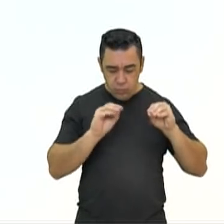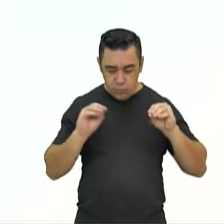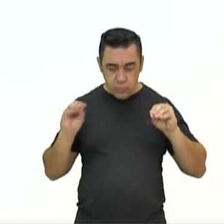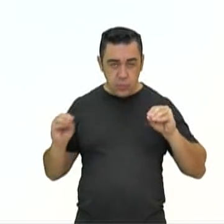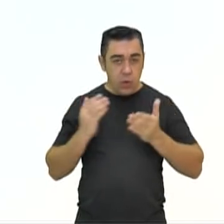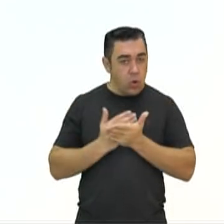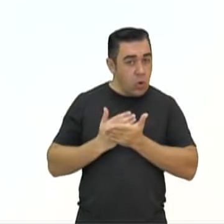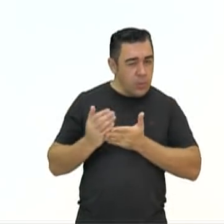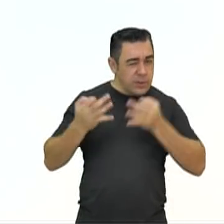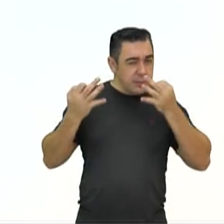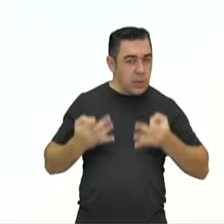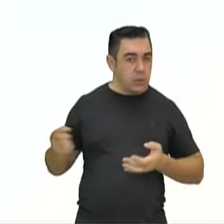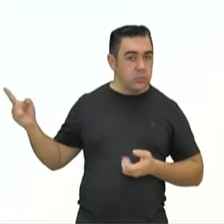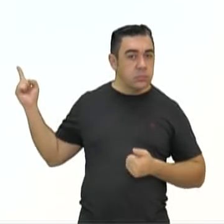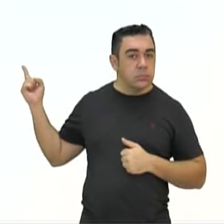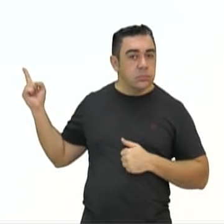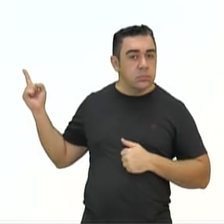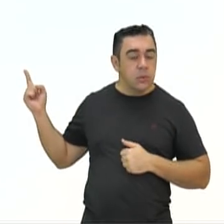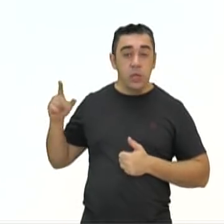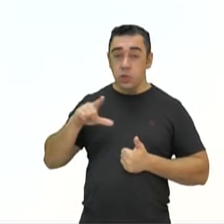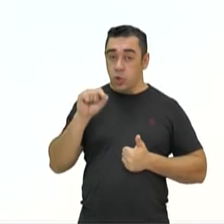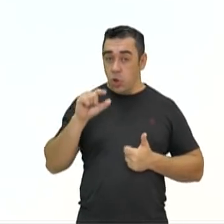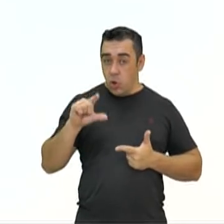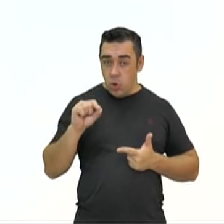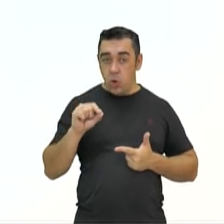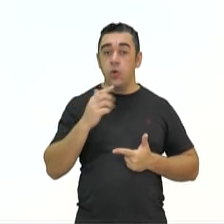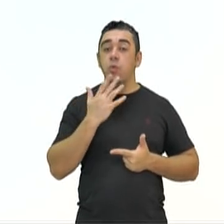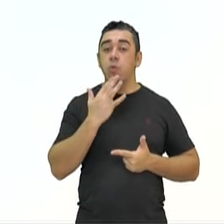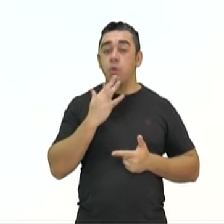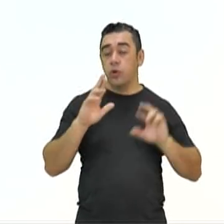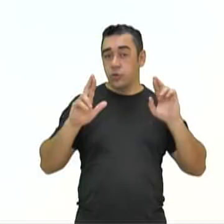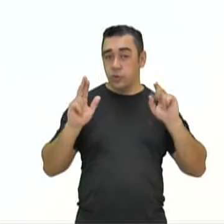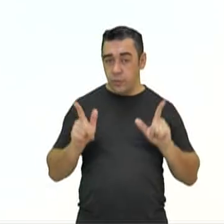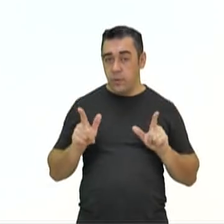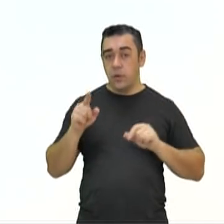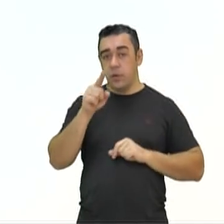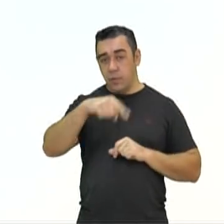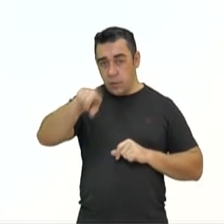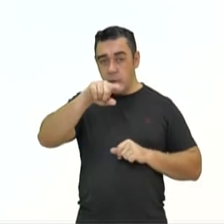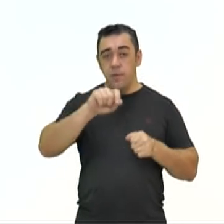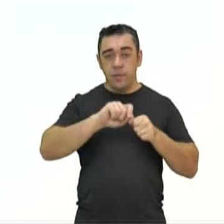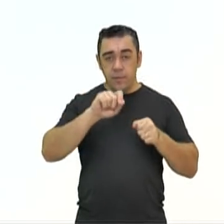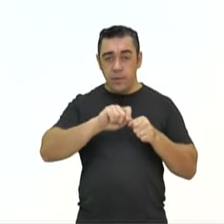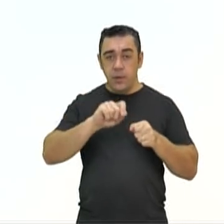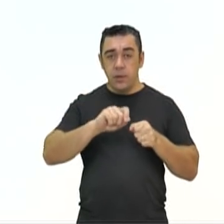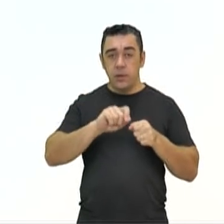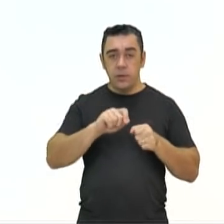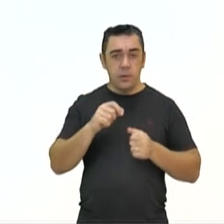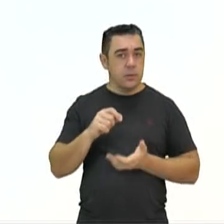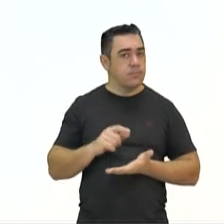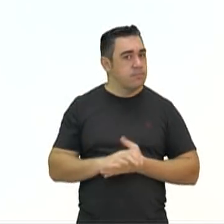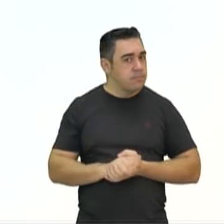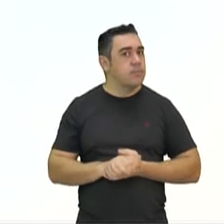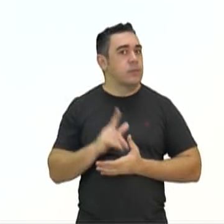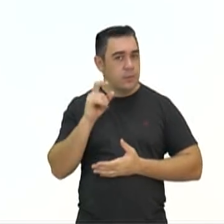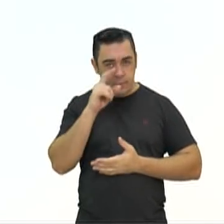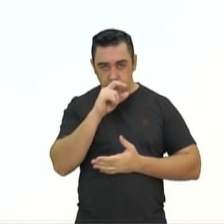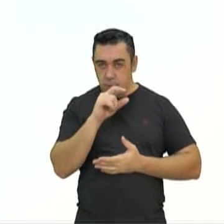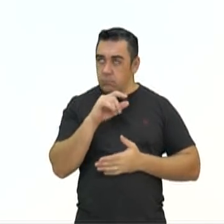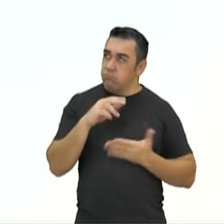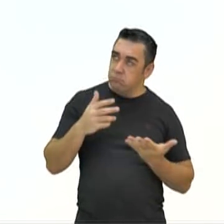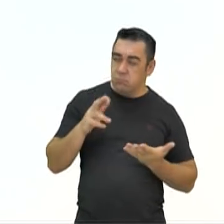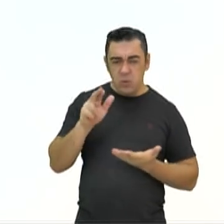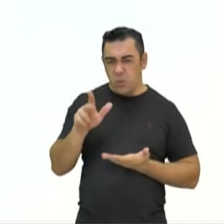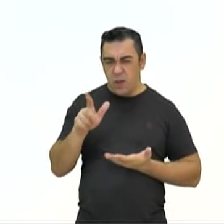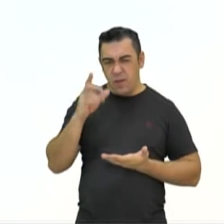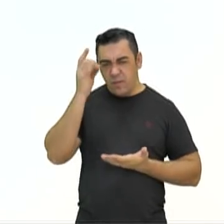de acordo com a legenda. Escolha 2 cores diferentes para representar as peças do jogo. Meio complicadinho. Ou não? Acho que